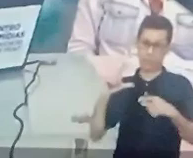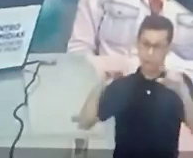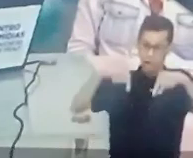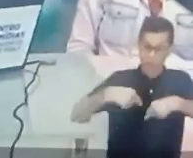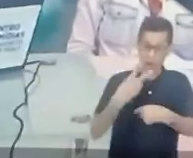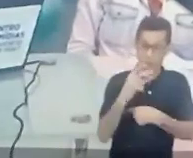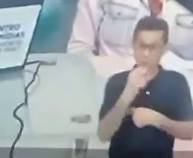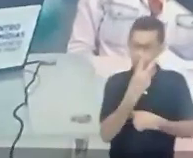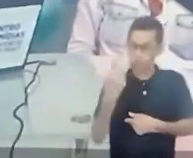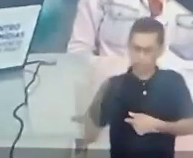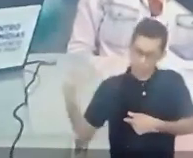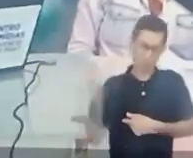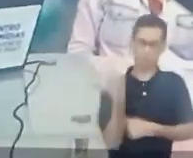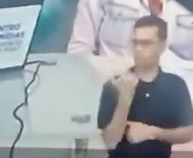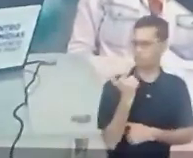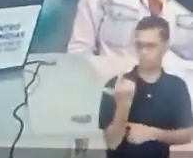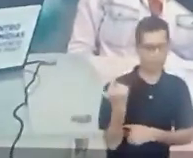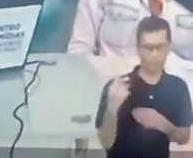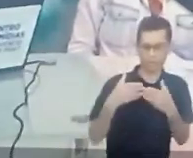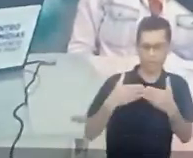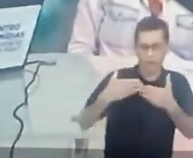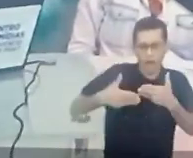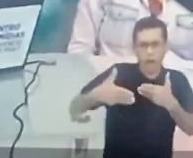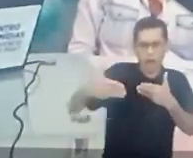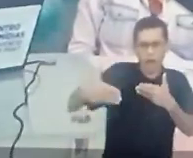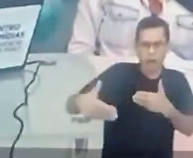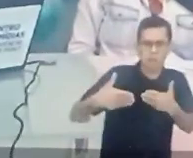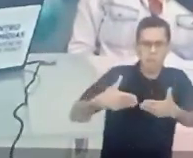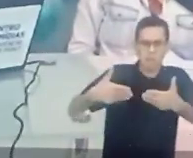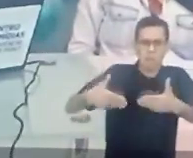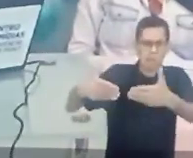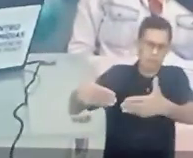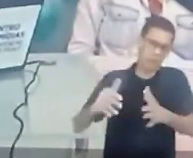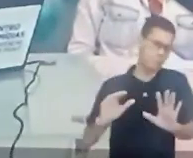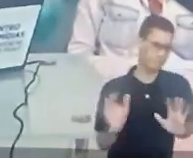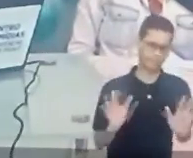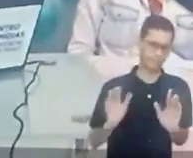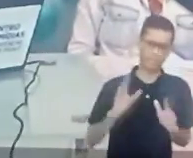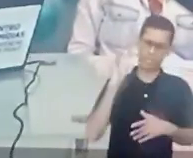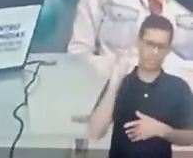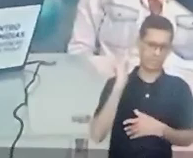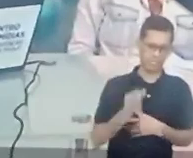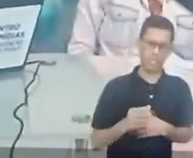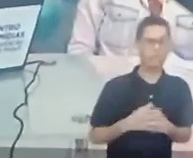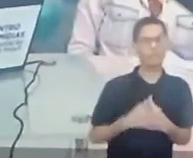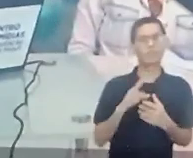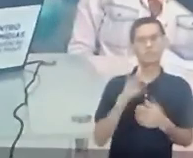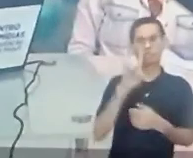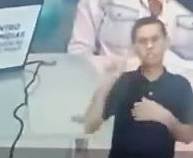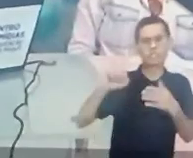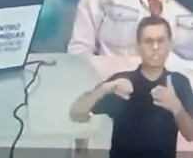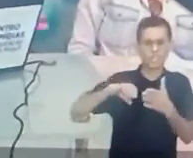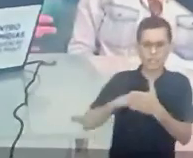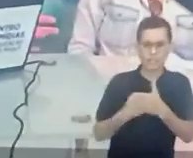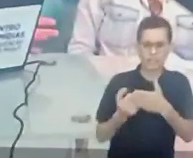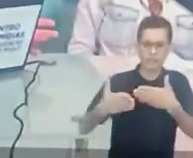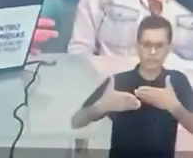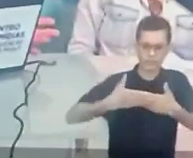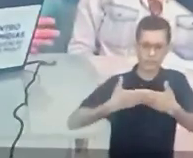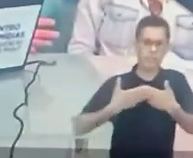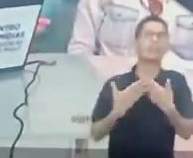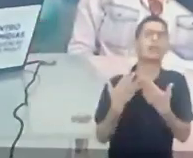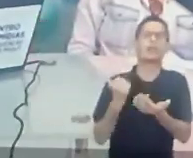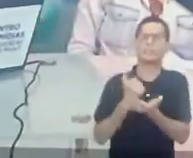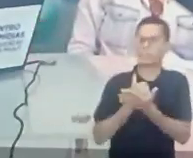ano, não cabe nós prorrogarmos, tá? Então, por isso que quando a gente fechar o período